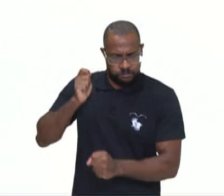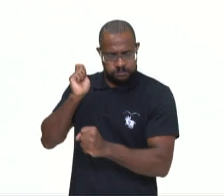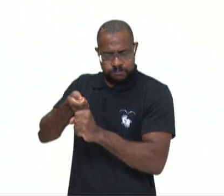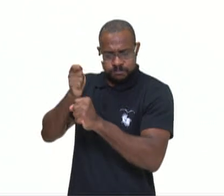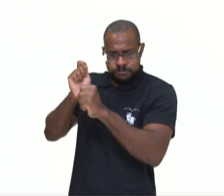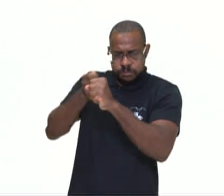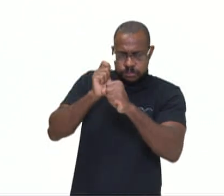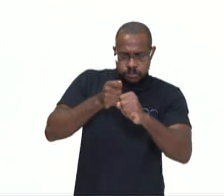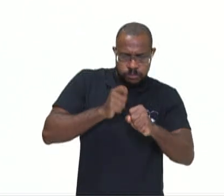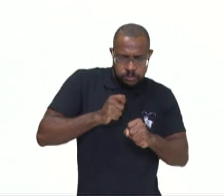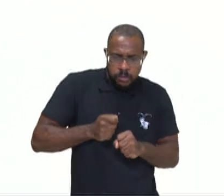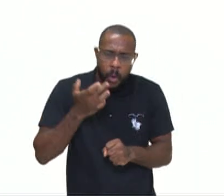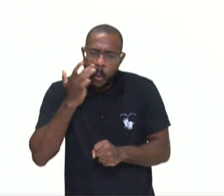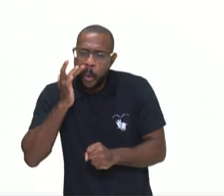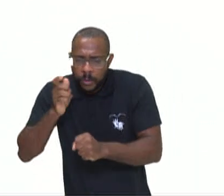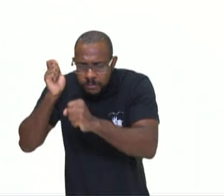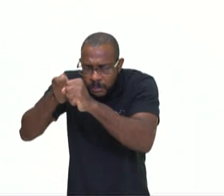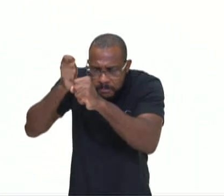no ouro mais puro.